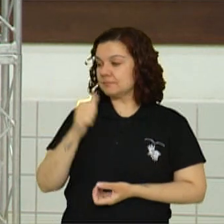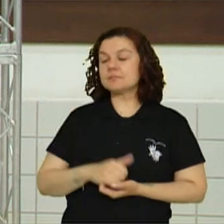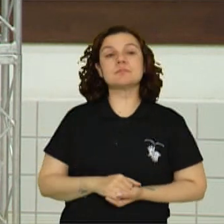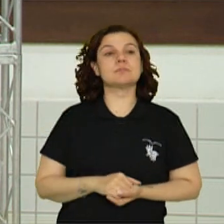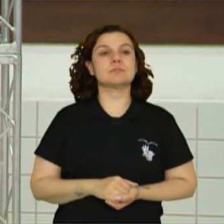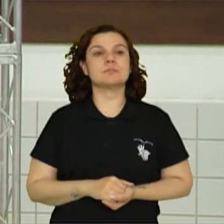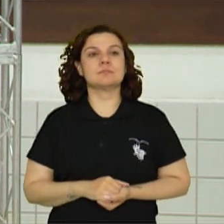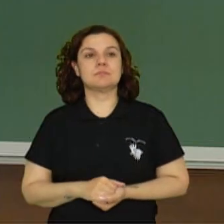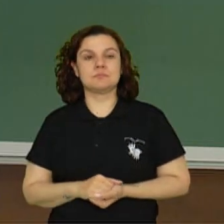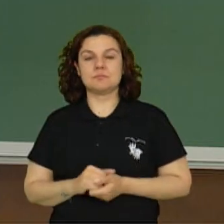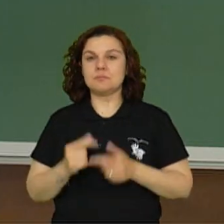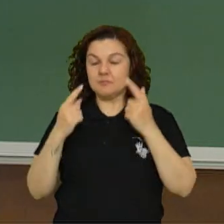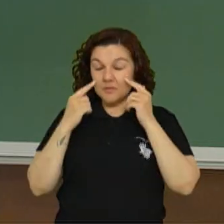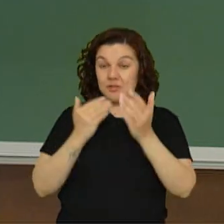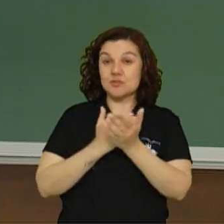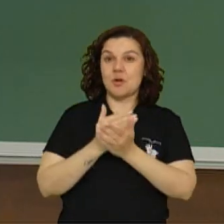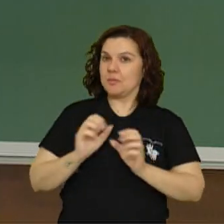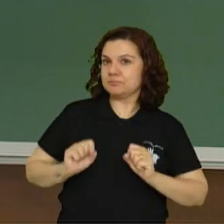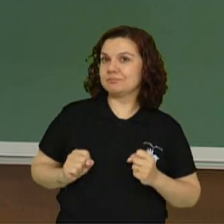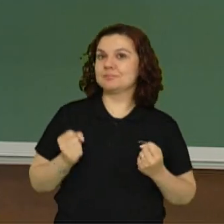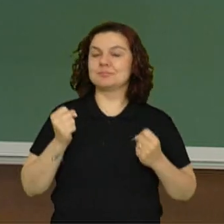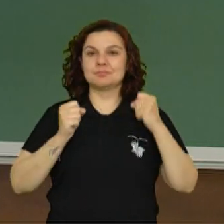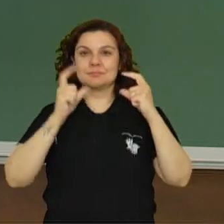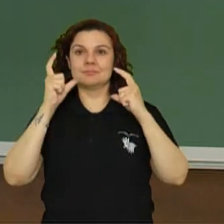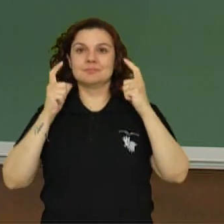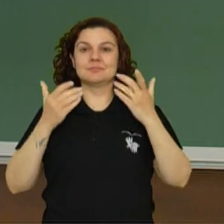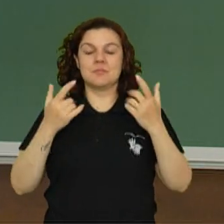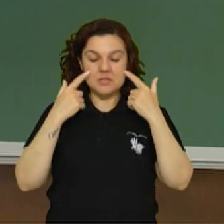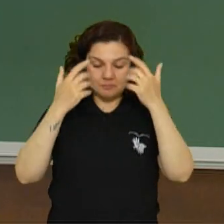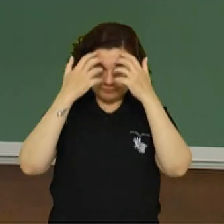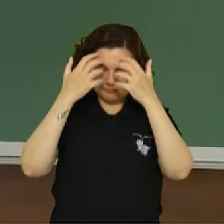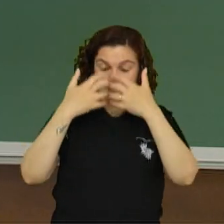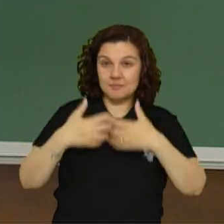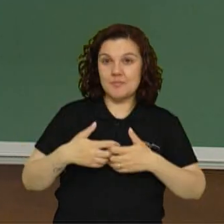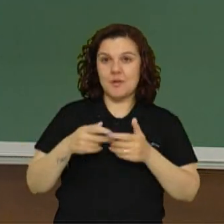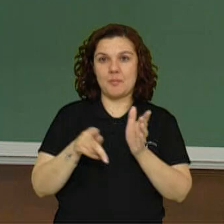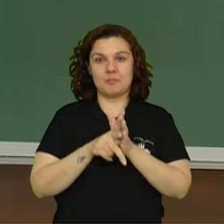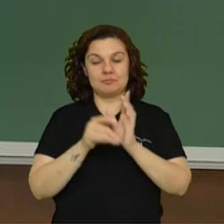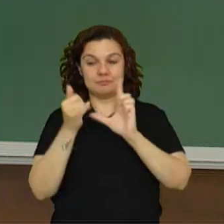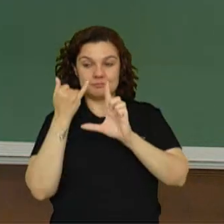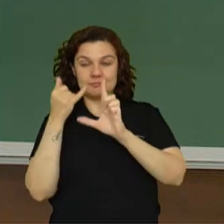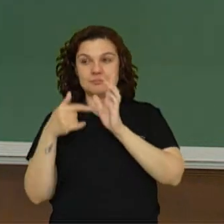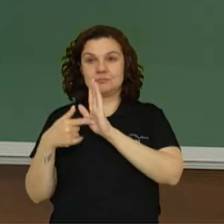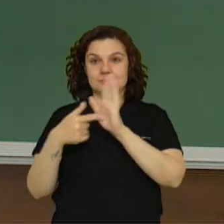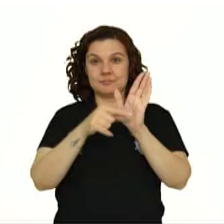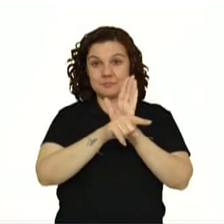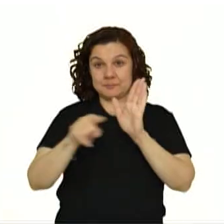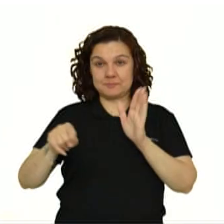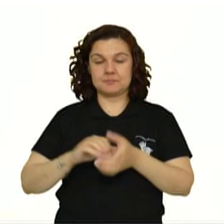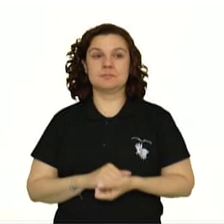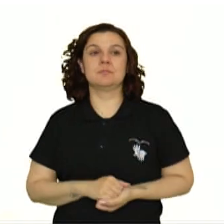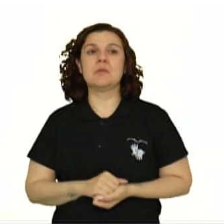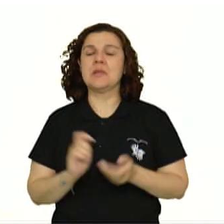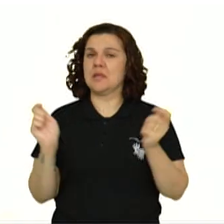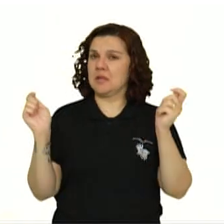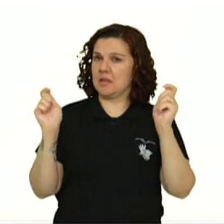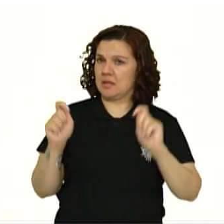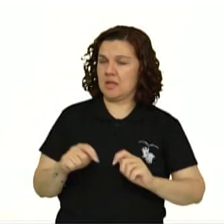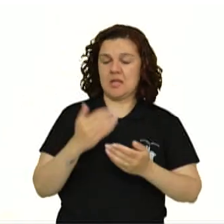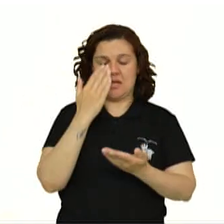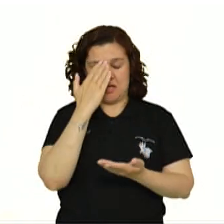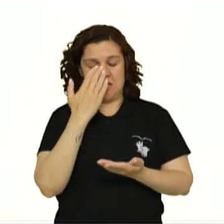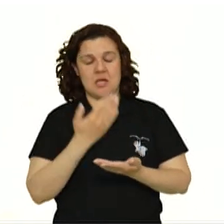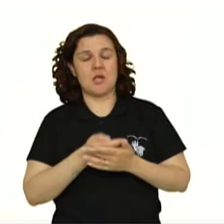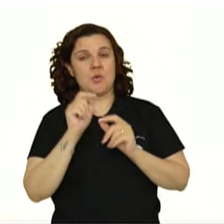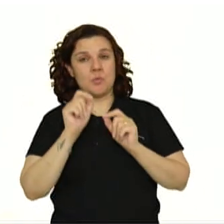para mim esse quiz aqui, para dar aquela aquecida. Ver se você já mentalizou a imagem que eu acabei de mostrar para vocês. Podemos afirmar que